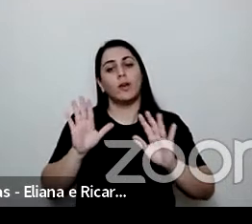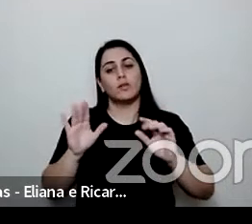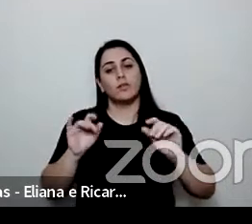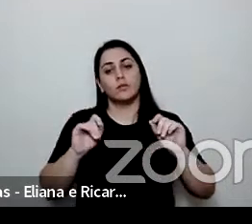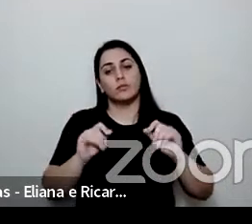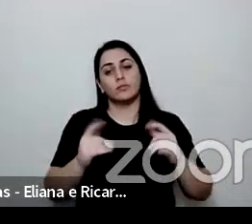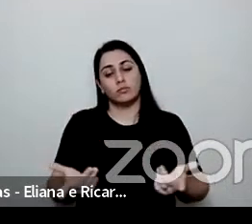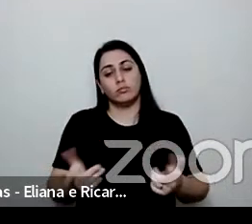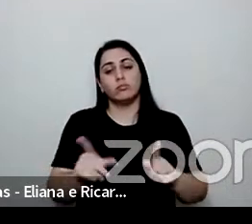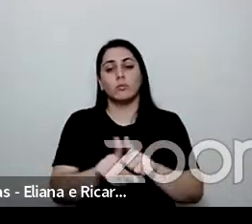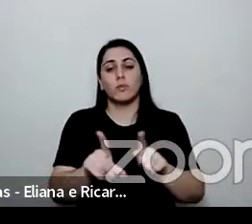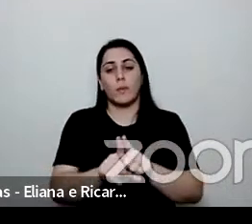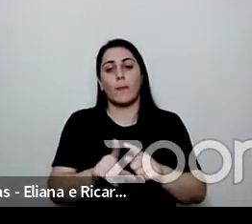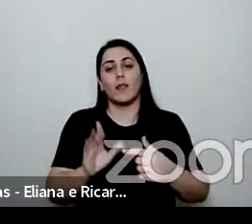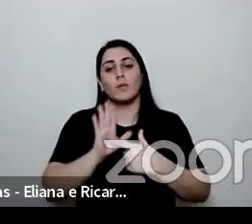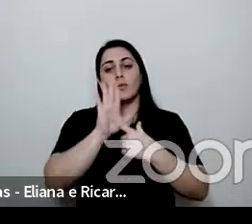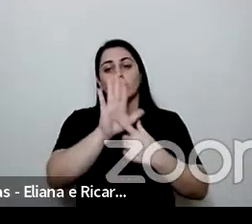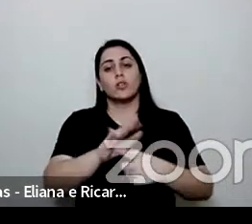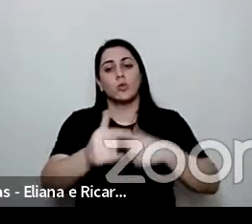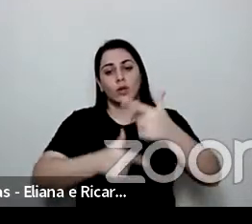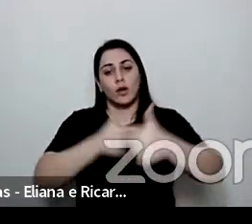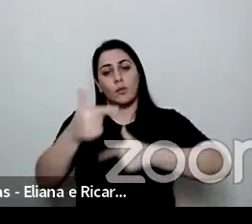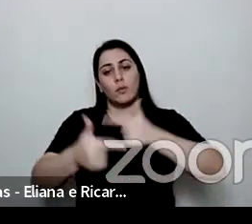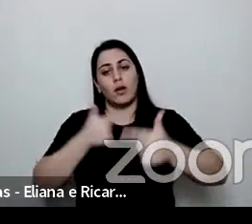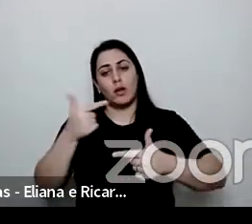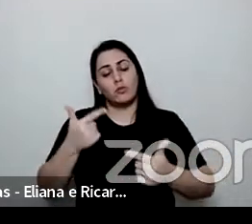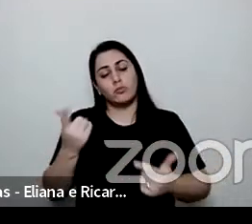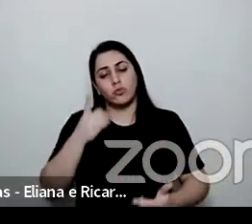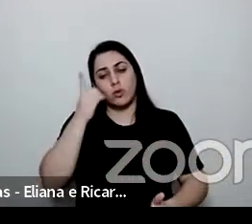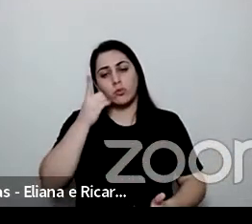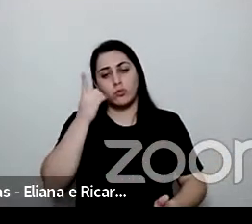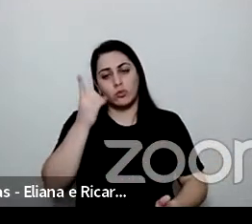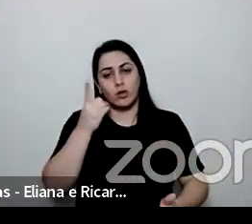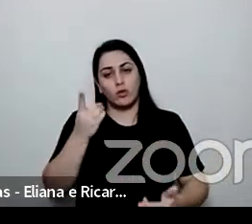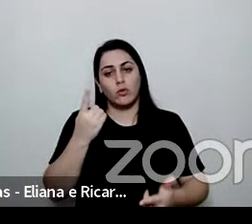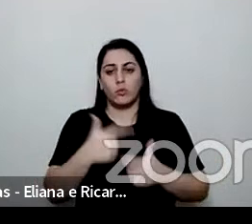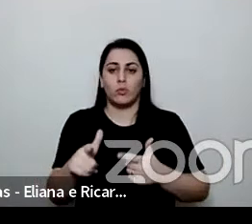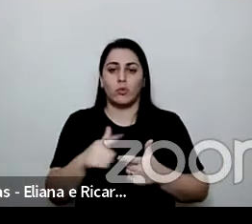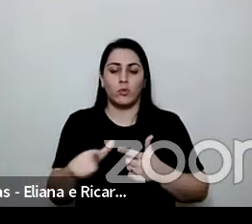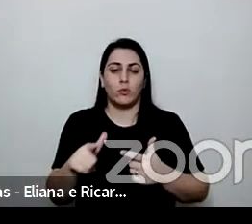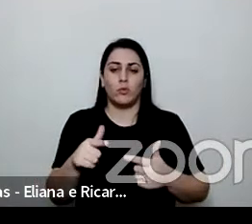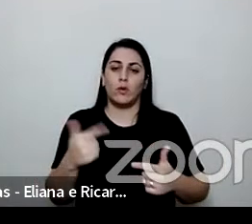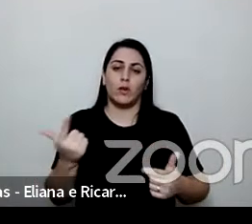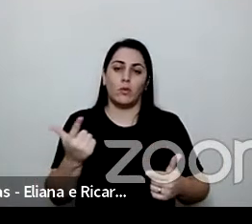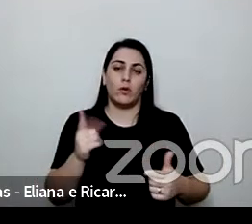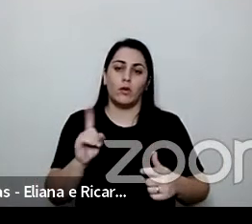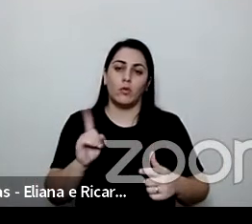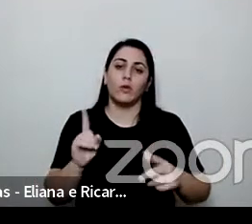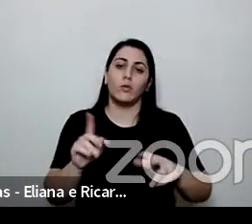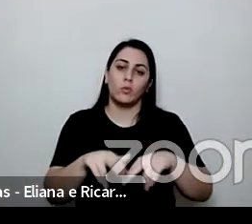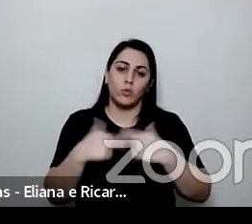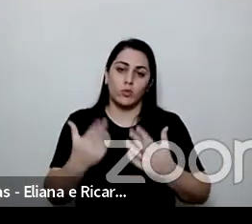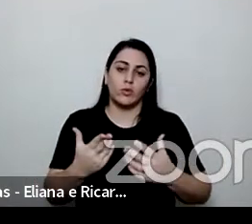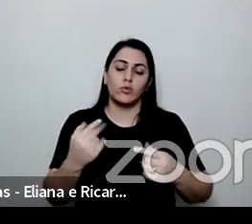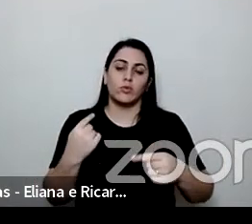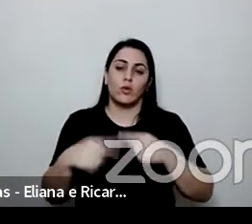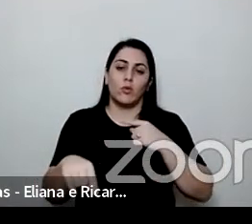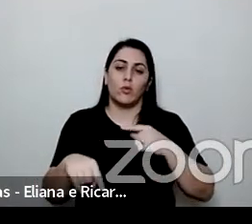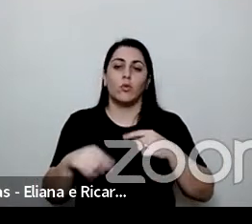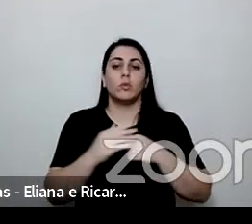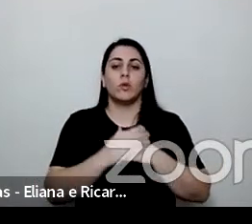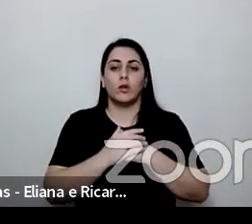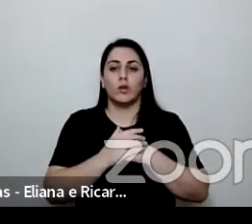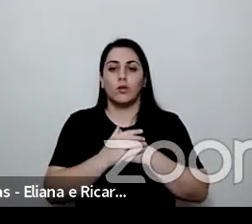de Atos parlamentares não a propaganda eleitoral a figura de sanção nesta Justiça especializada porquanto ausente o requisito concernente